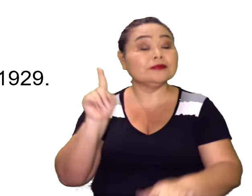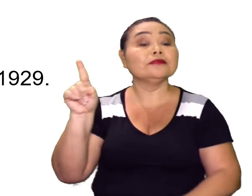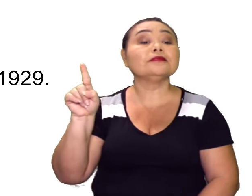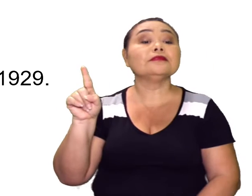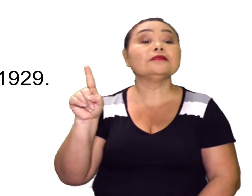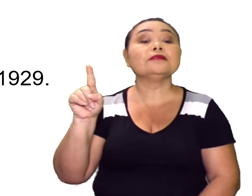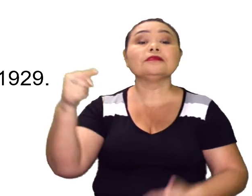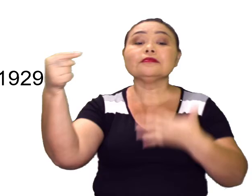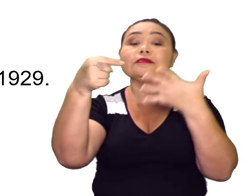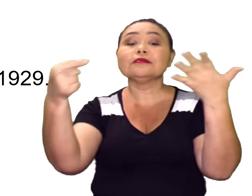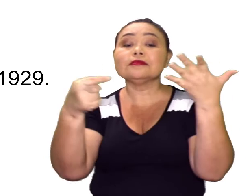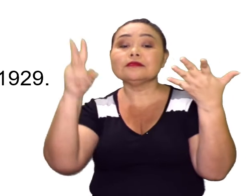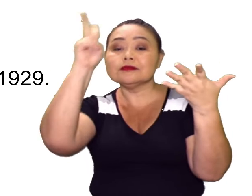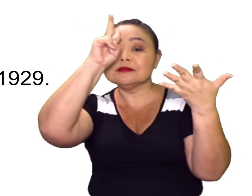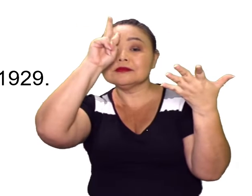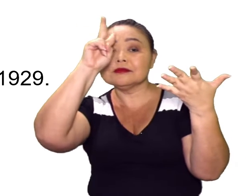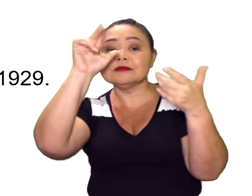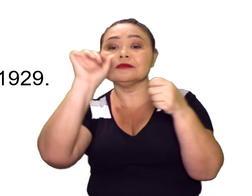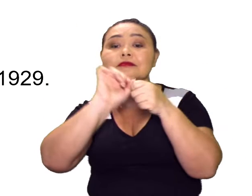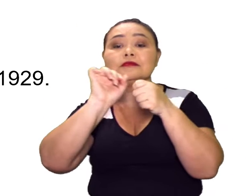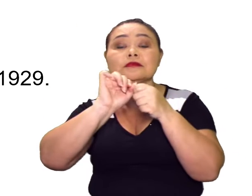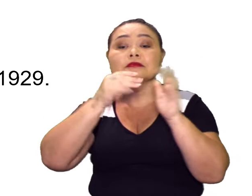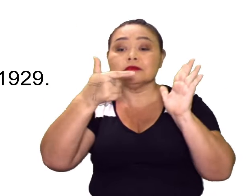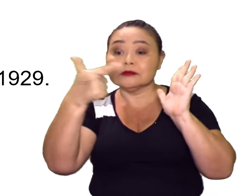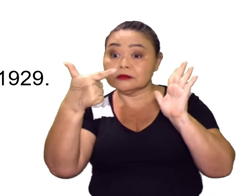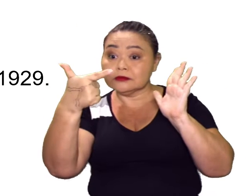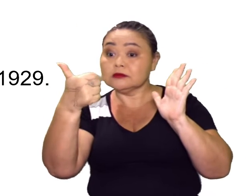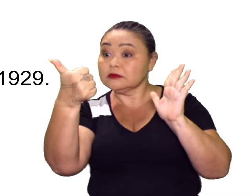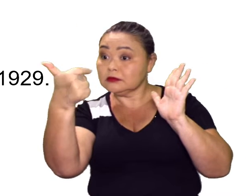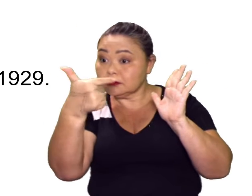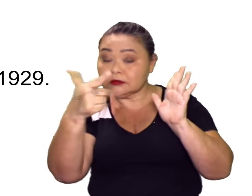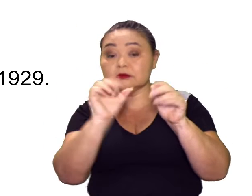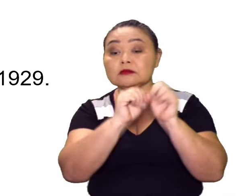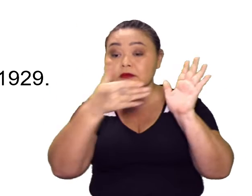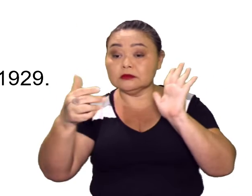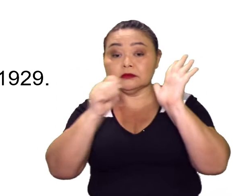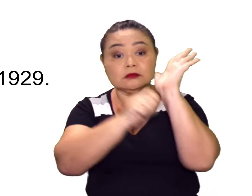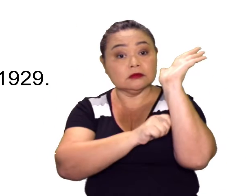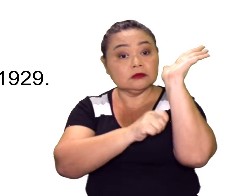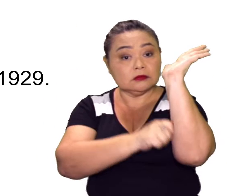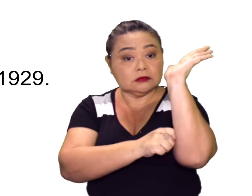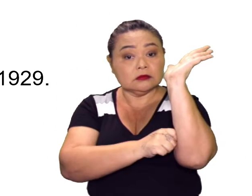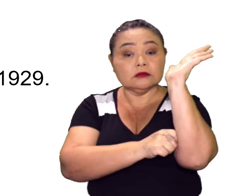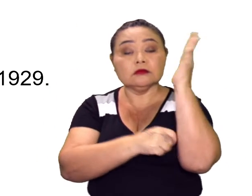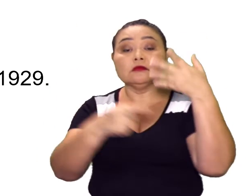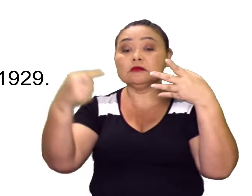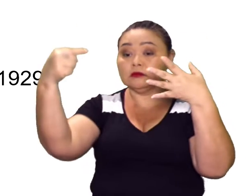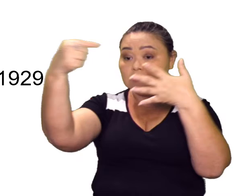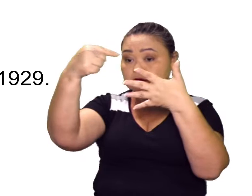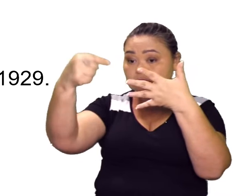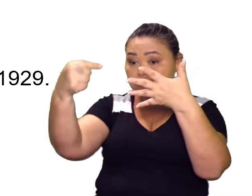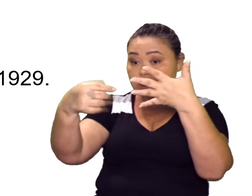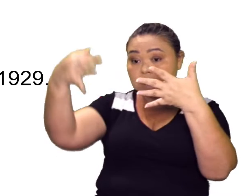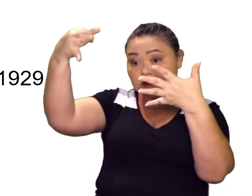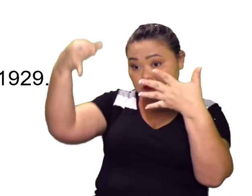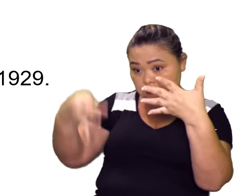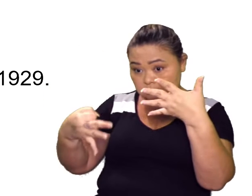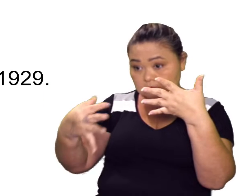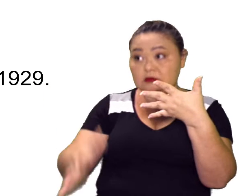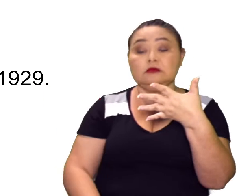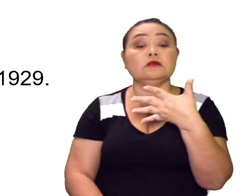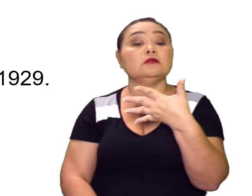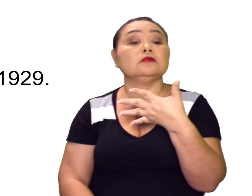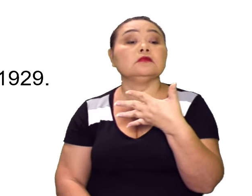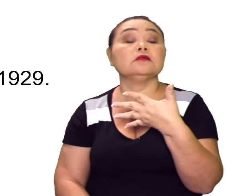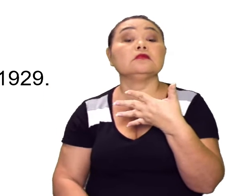lá. Fatos históricos relacionados aos 2 ciclos da borracha estão apontados corretamente